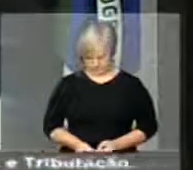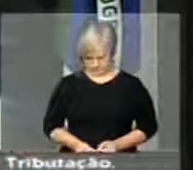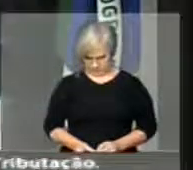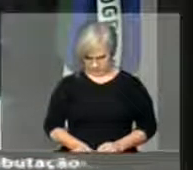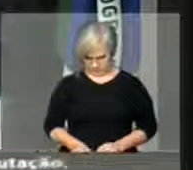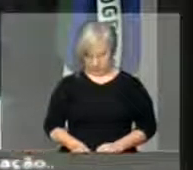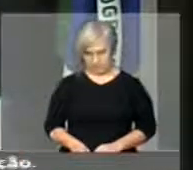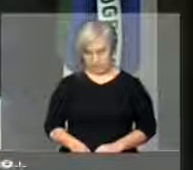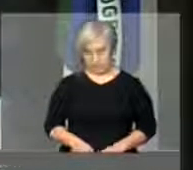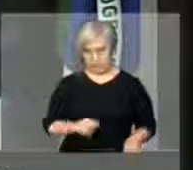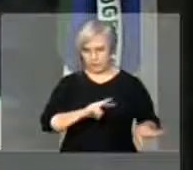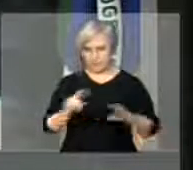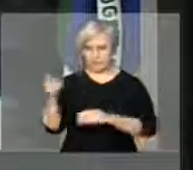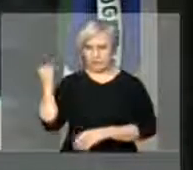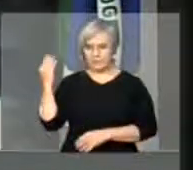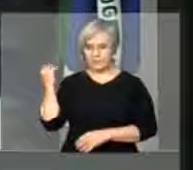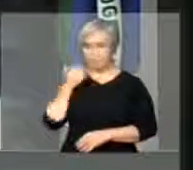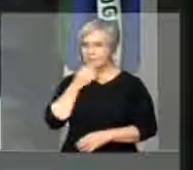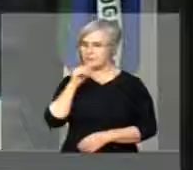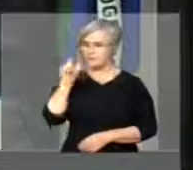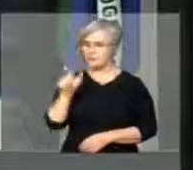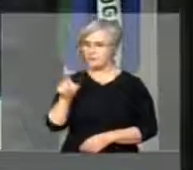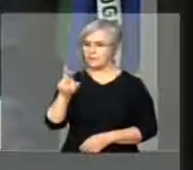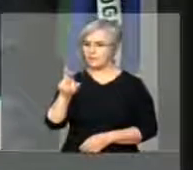um réu confesso,